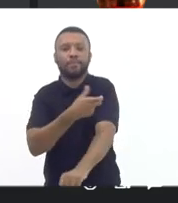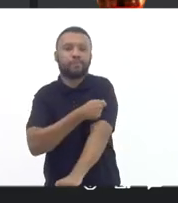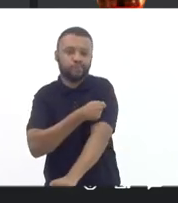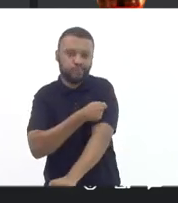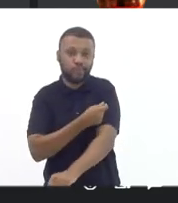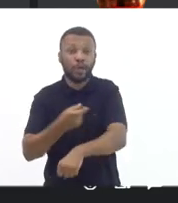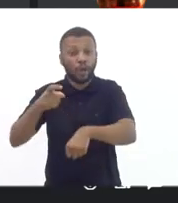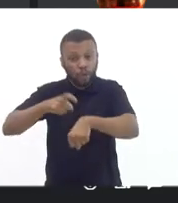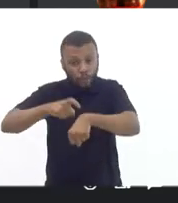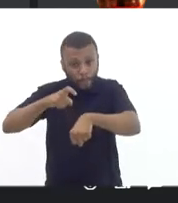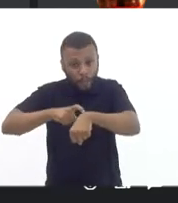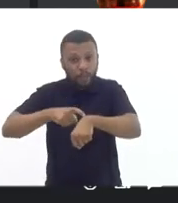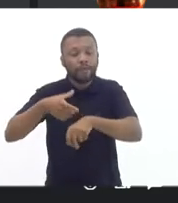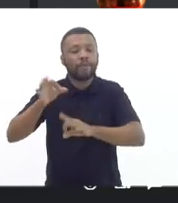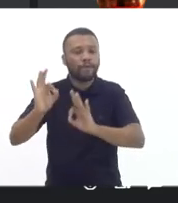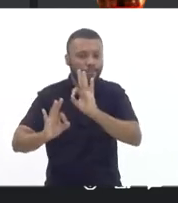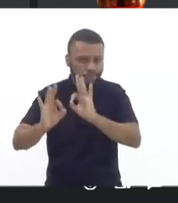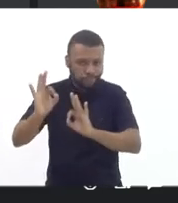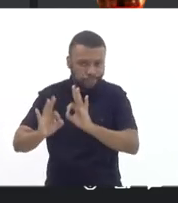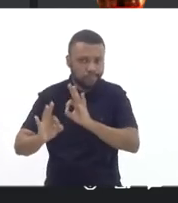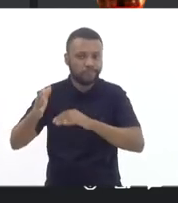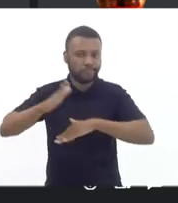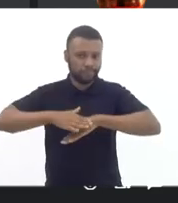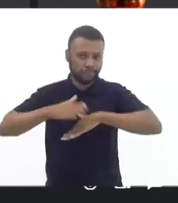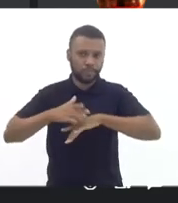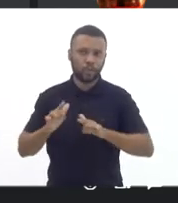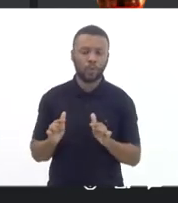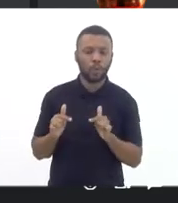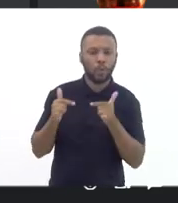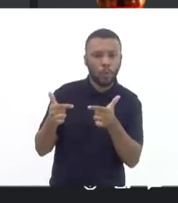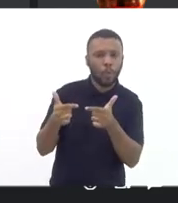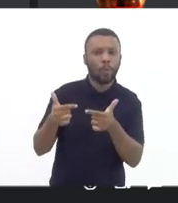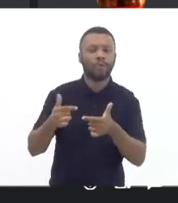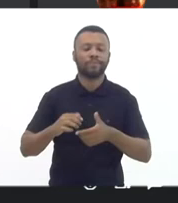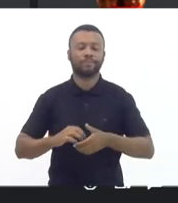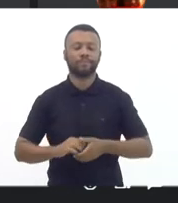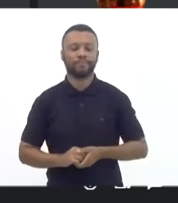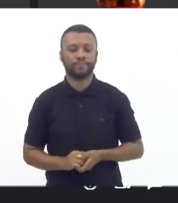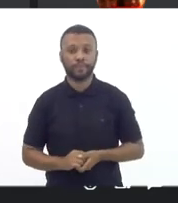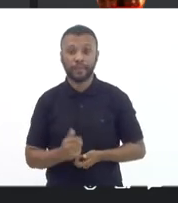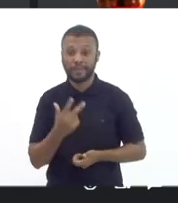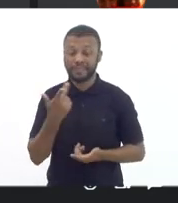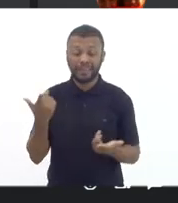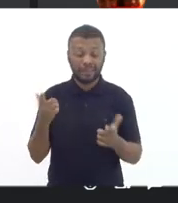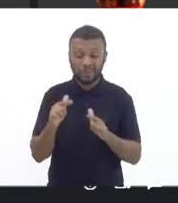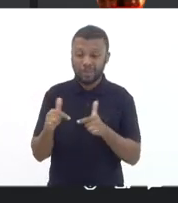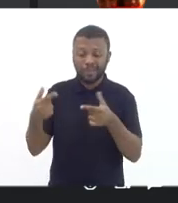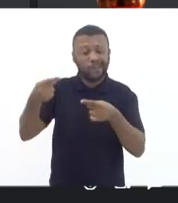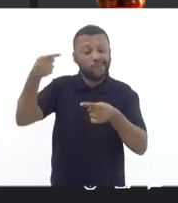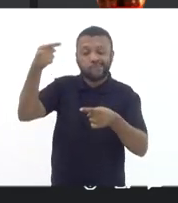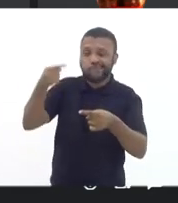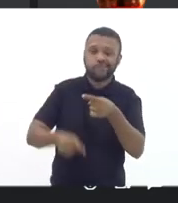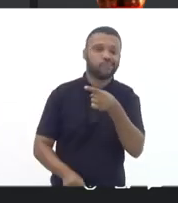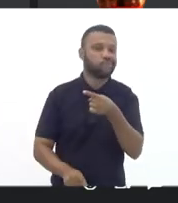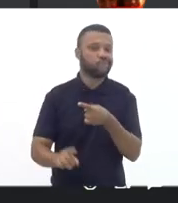isso em um alteral? São coisas totalmente descabidas.